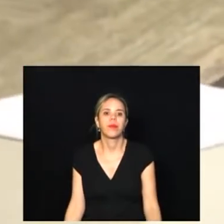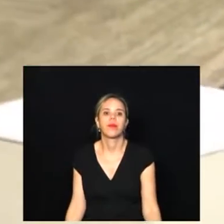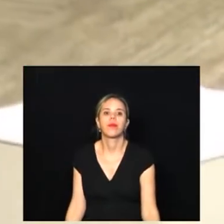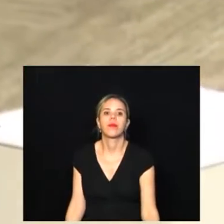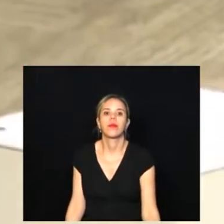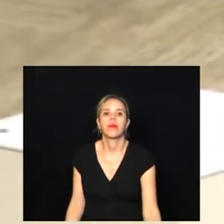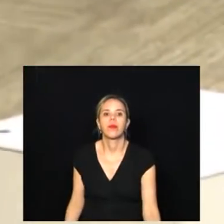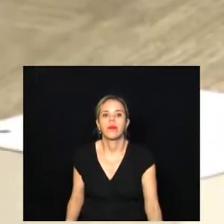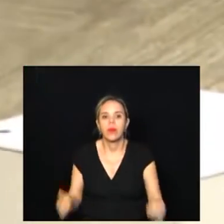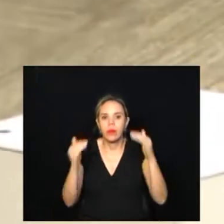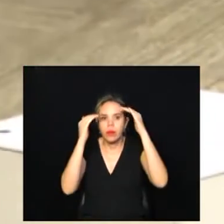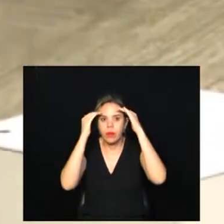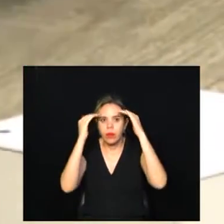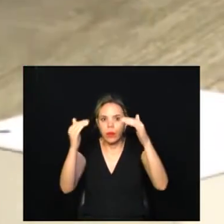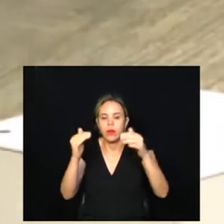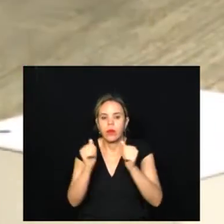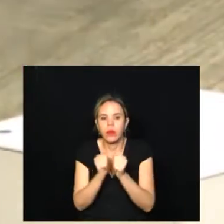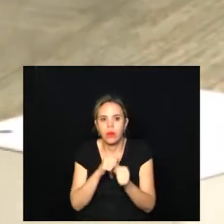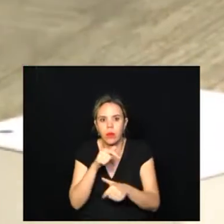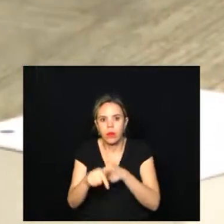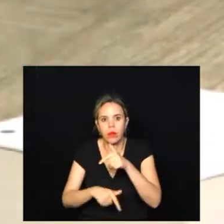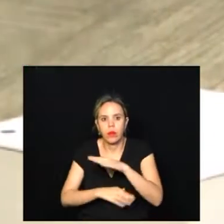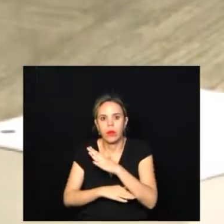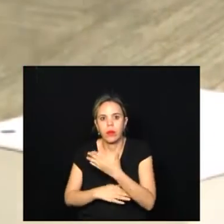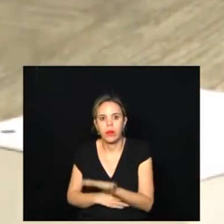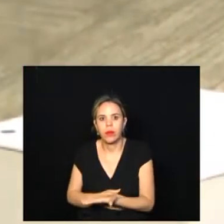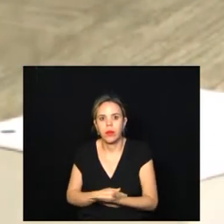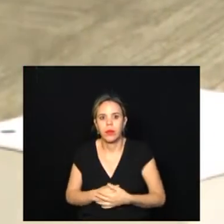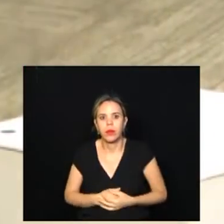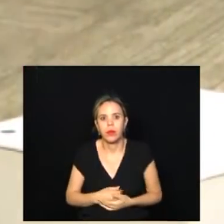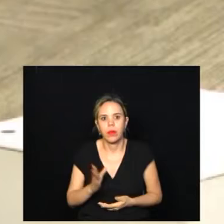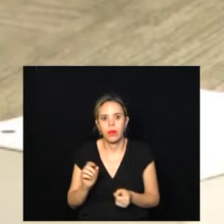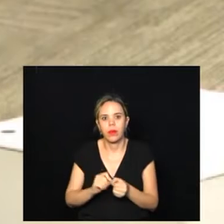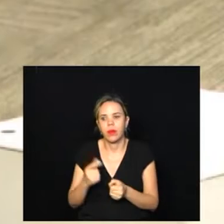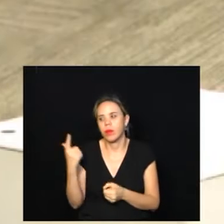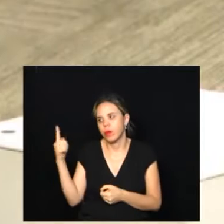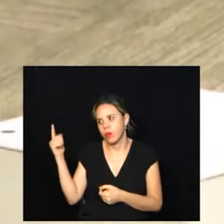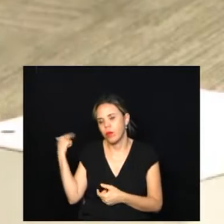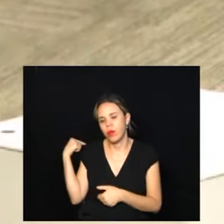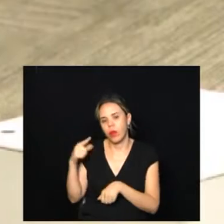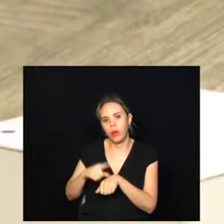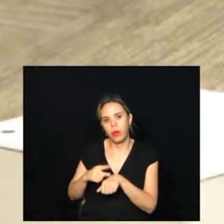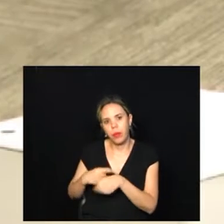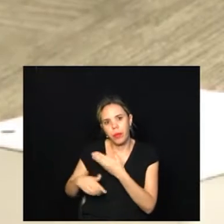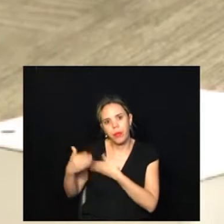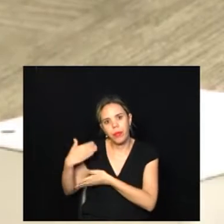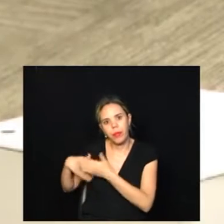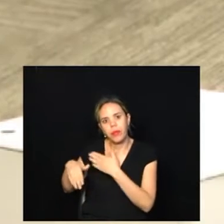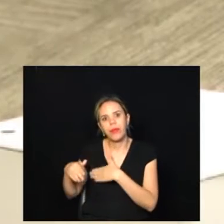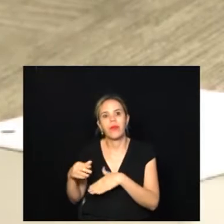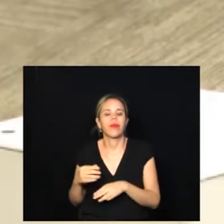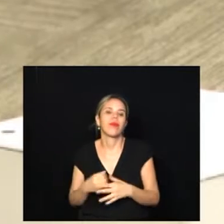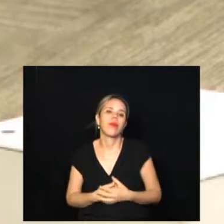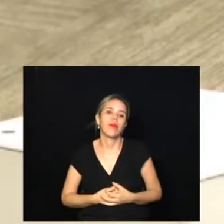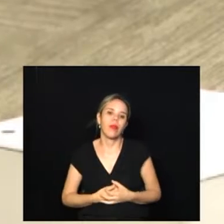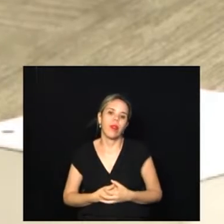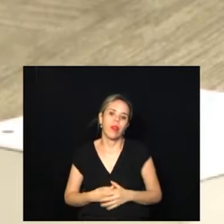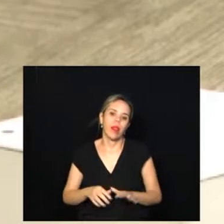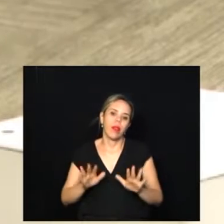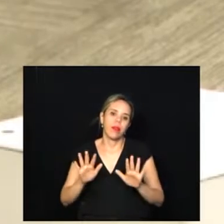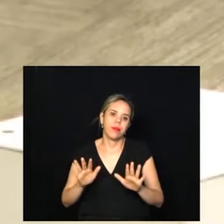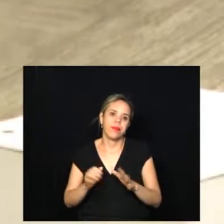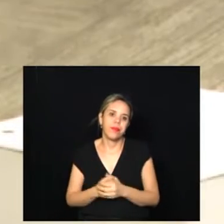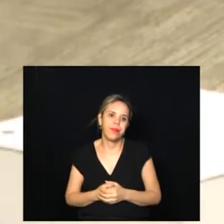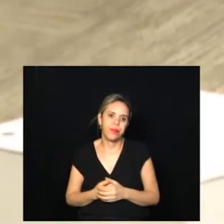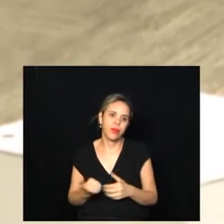É uma honra, né, estar à frente dos trabalhos da Câmara. Eu já fiz isso em outros momentos, interinamente, mas